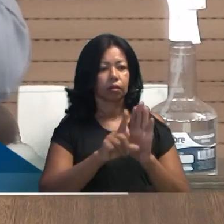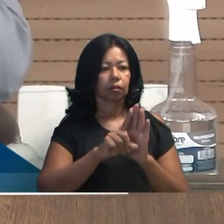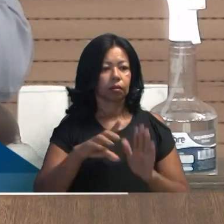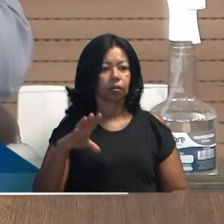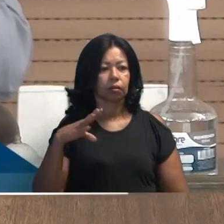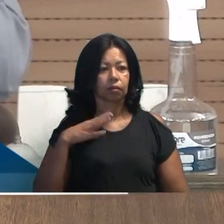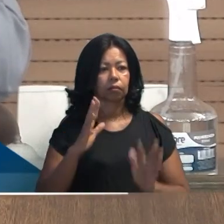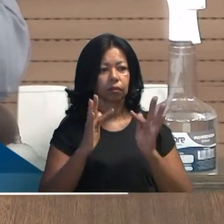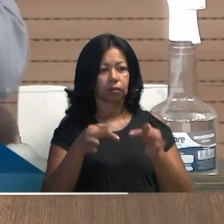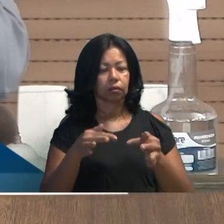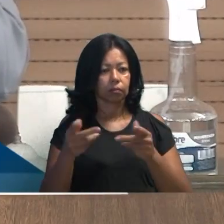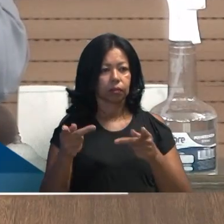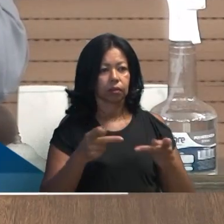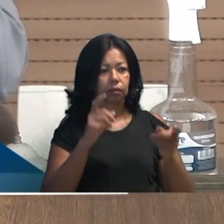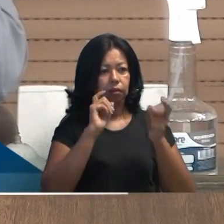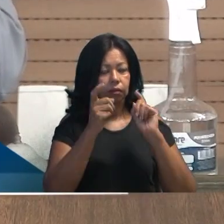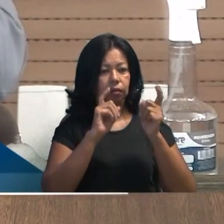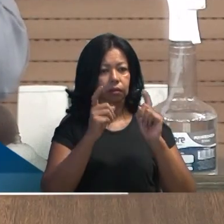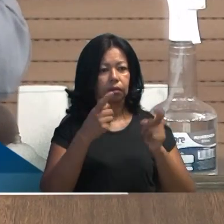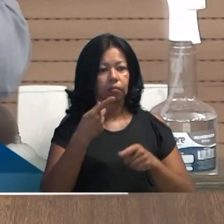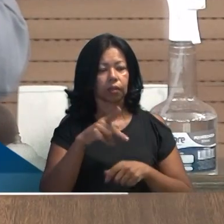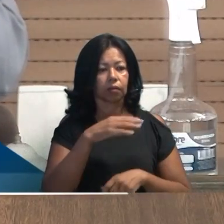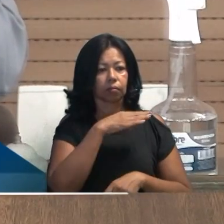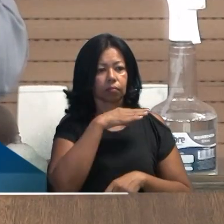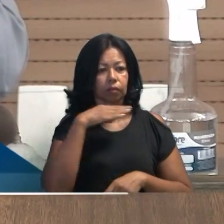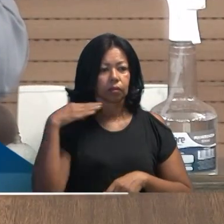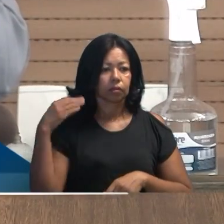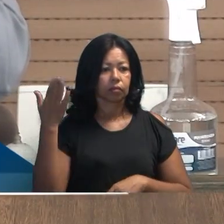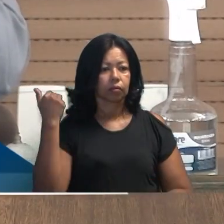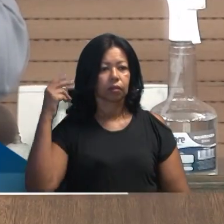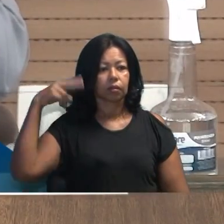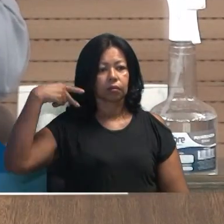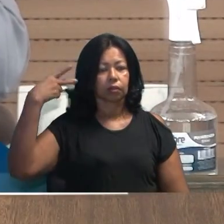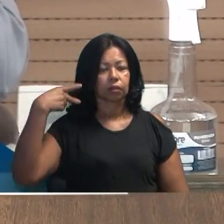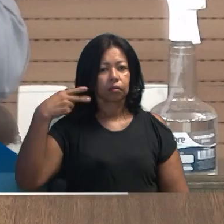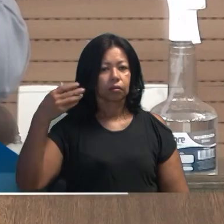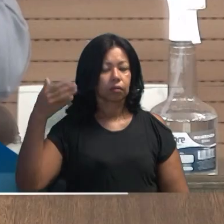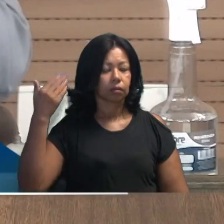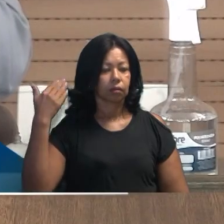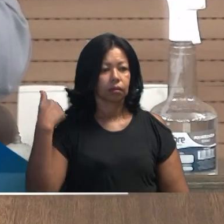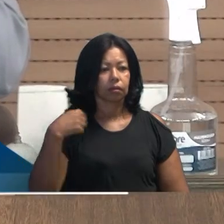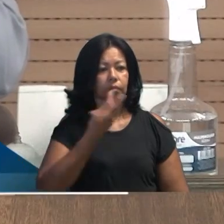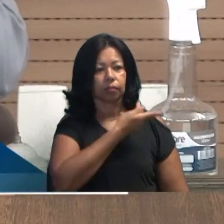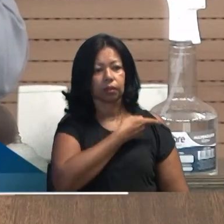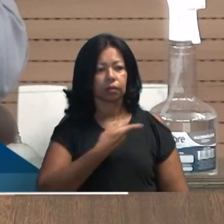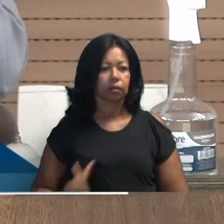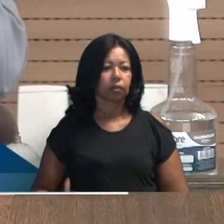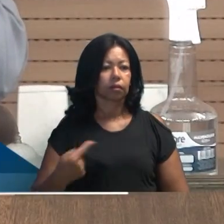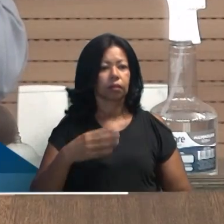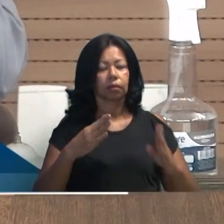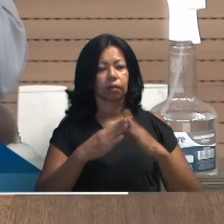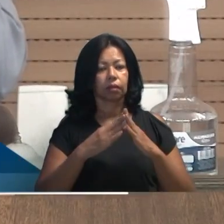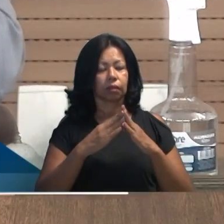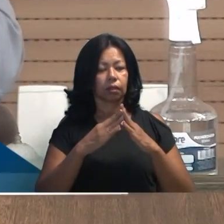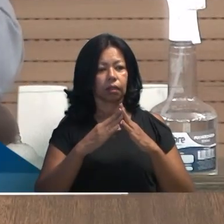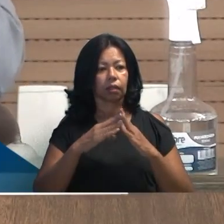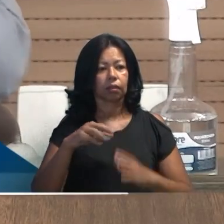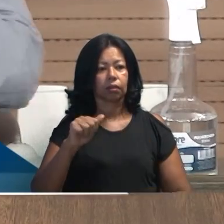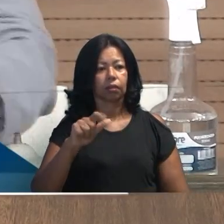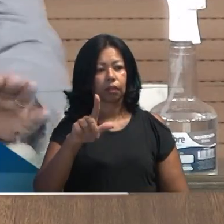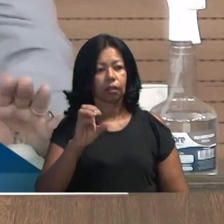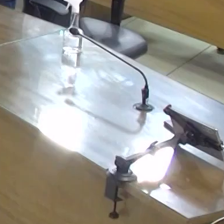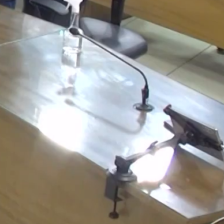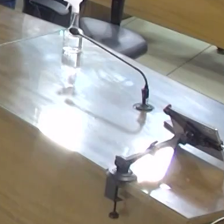Interno declaro encerrada a presente sessão devido ao falecimento do ex-vereador e ex-presidente desta casa José Roberto azzoline Soares